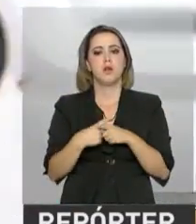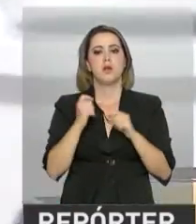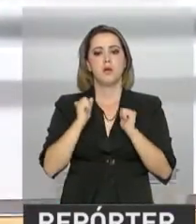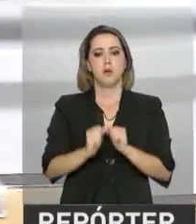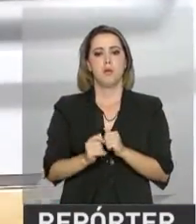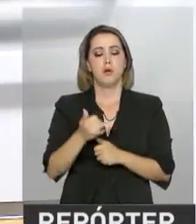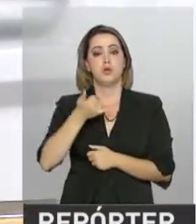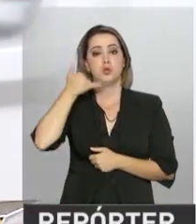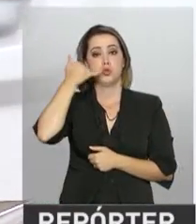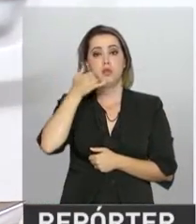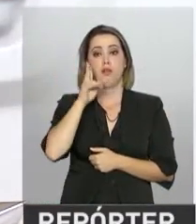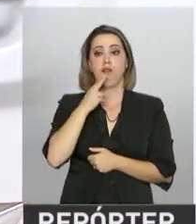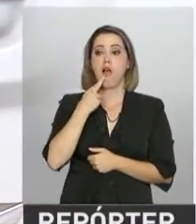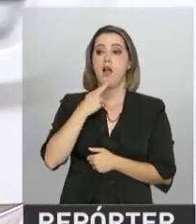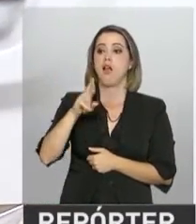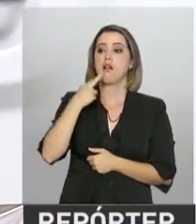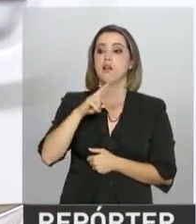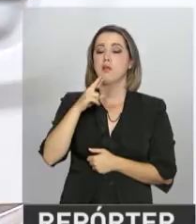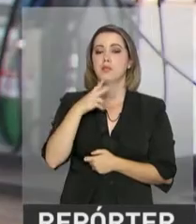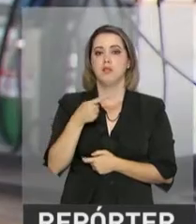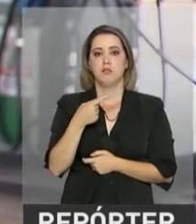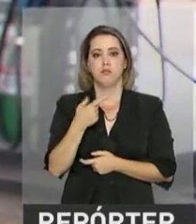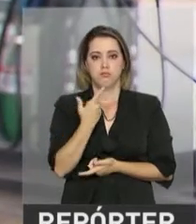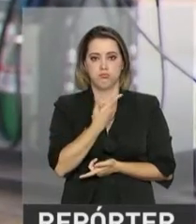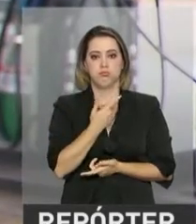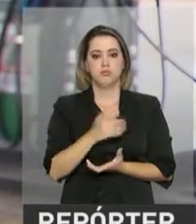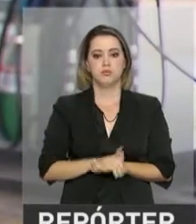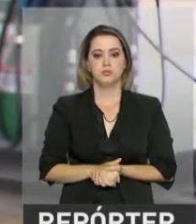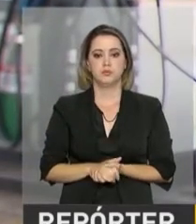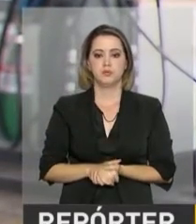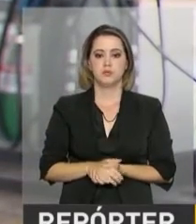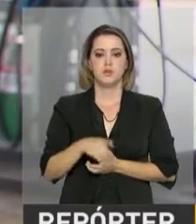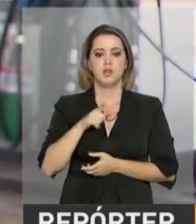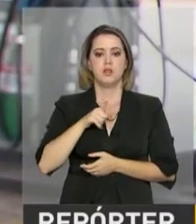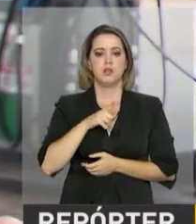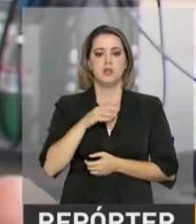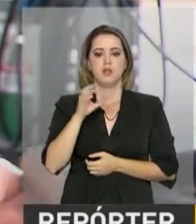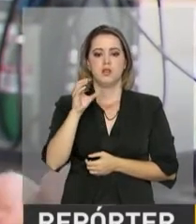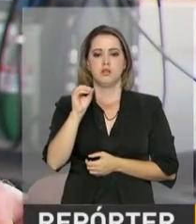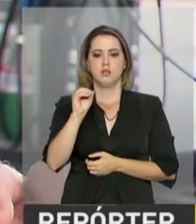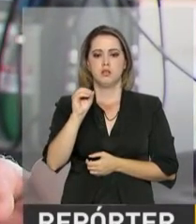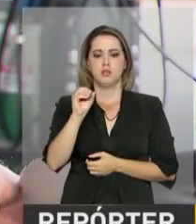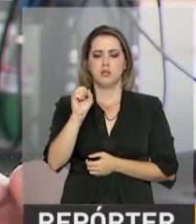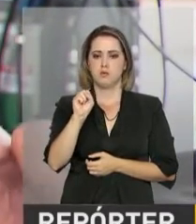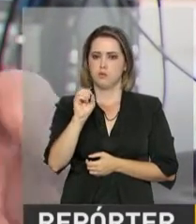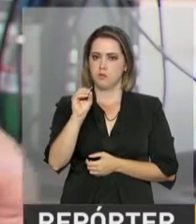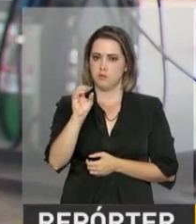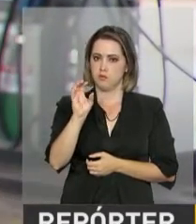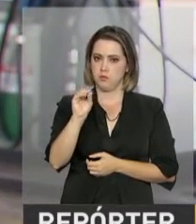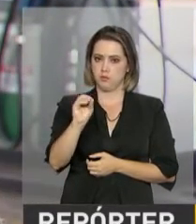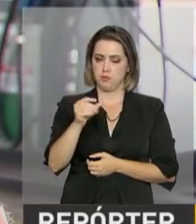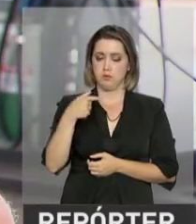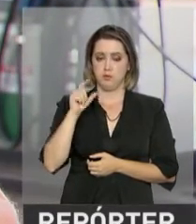pode ligar e fazer uma denúncia à agência a npc 10 800 relacionamento